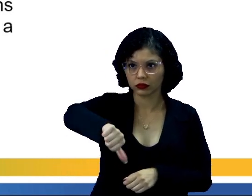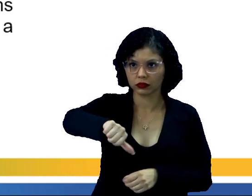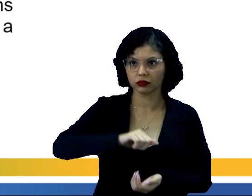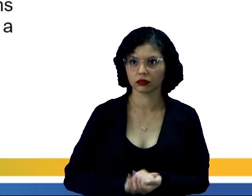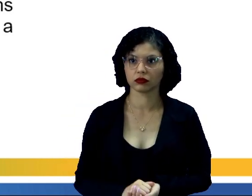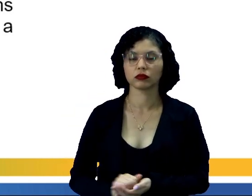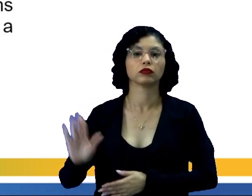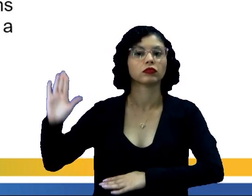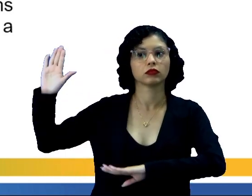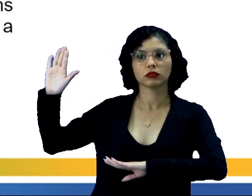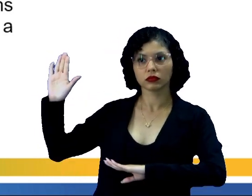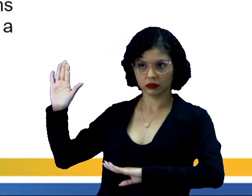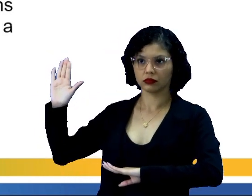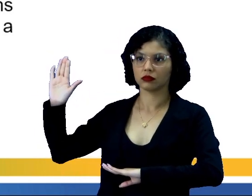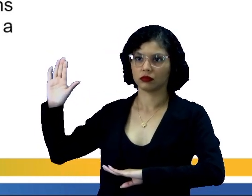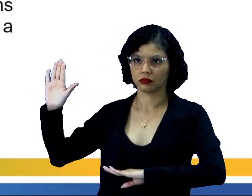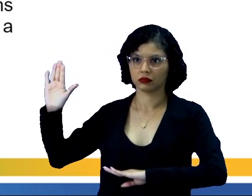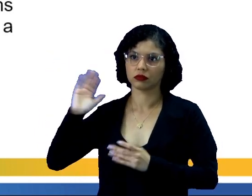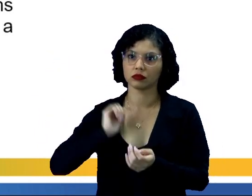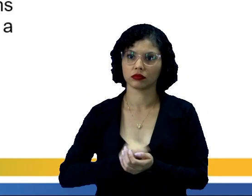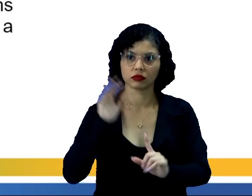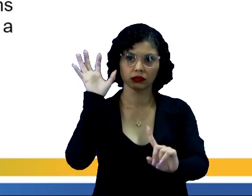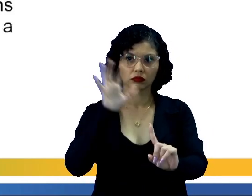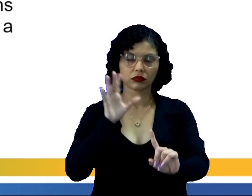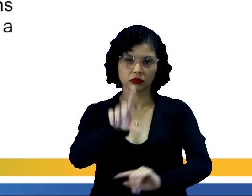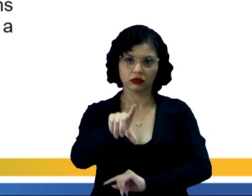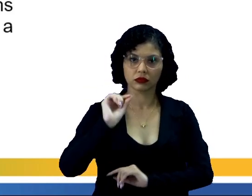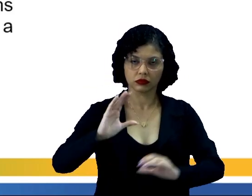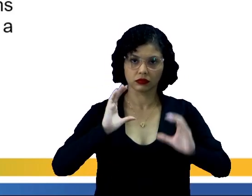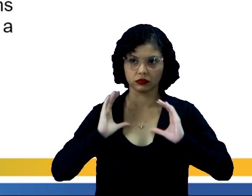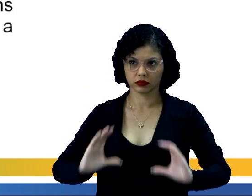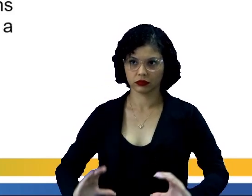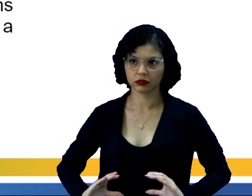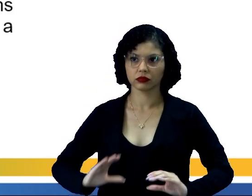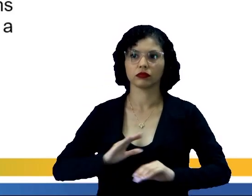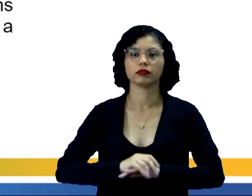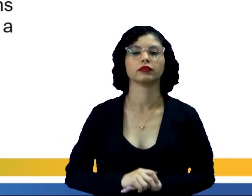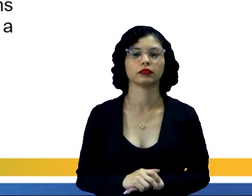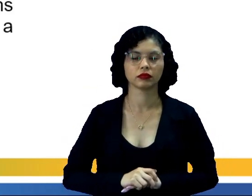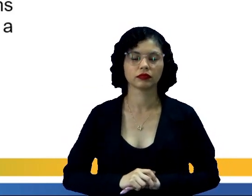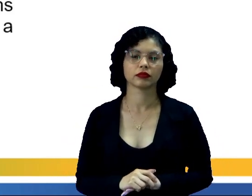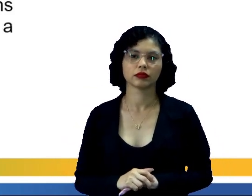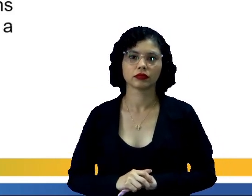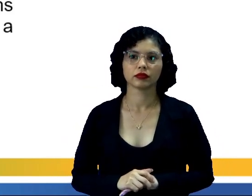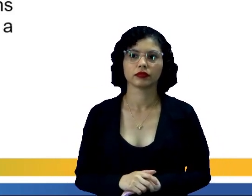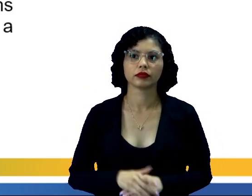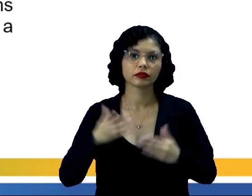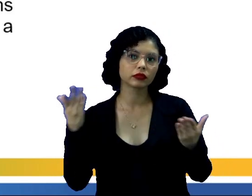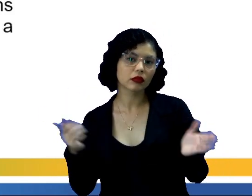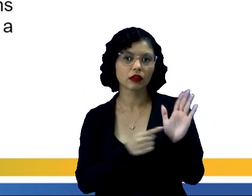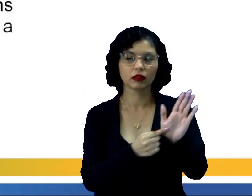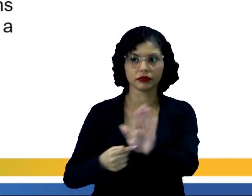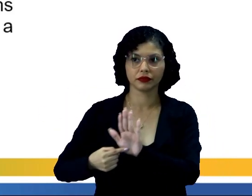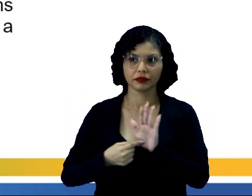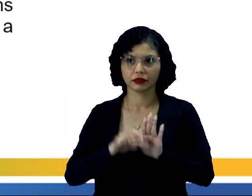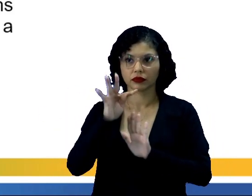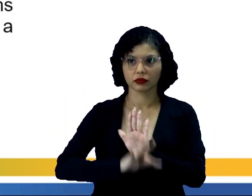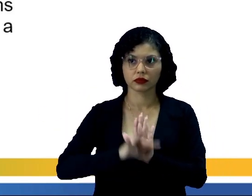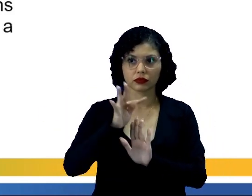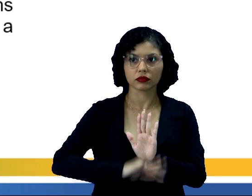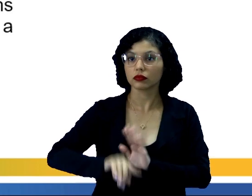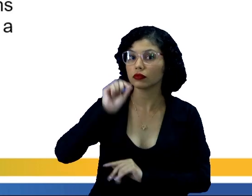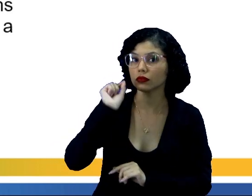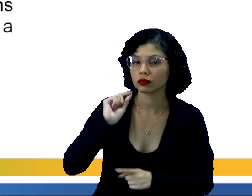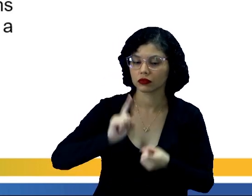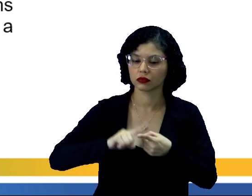ou negativas sobre os candidatos e influenciar a escolha dos cidadãos. Então, aí esse texto